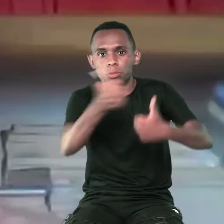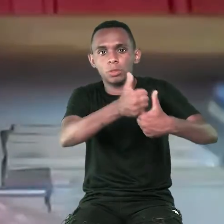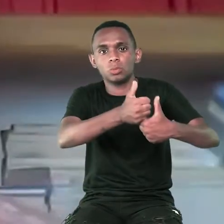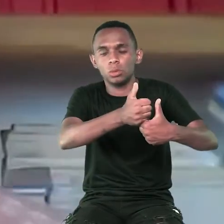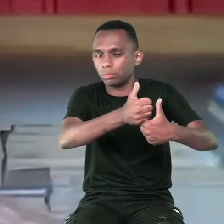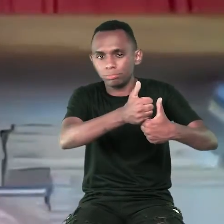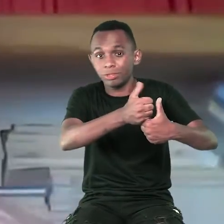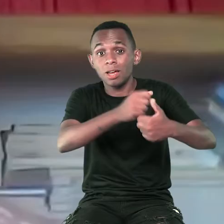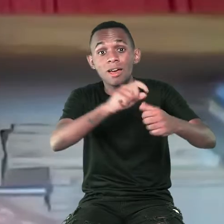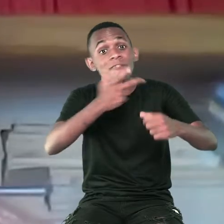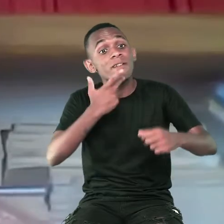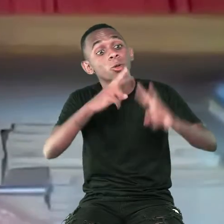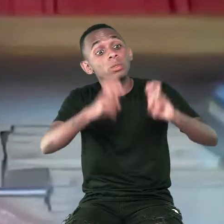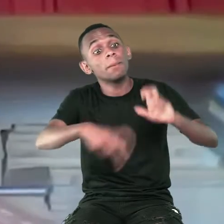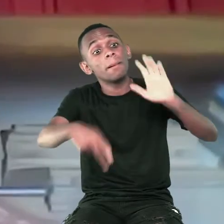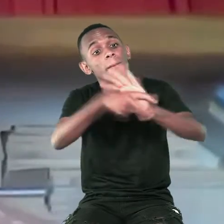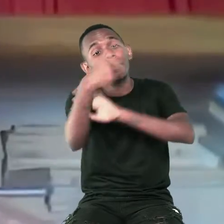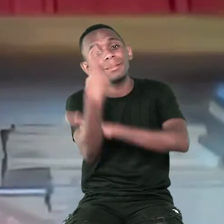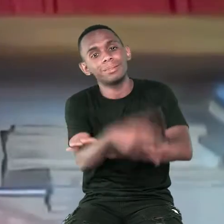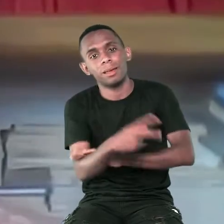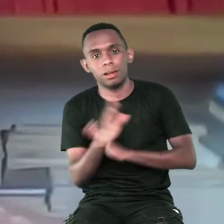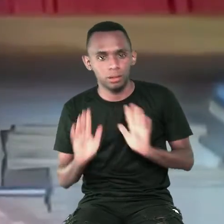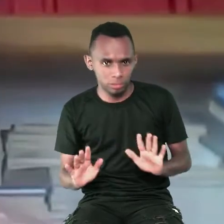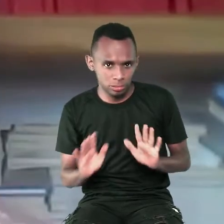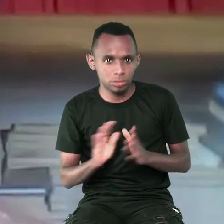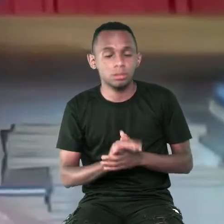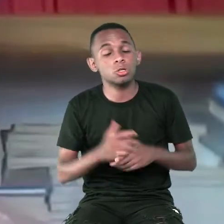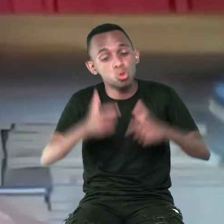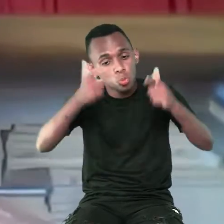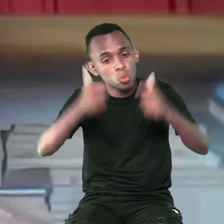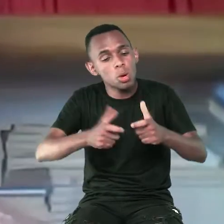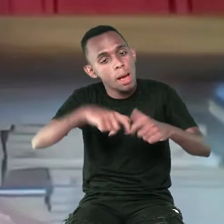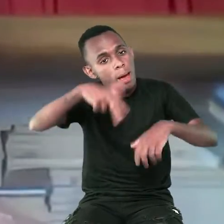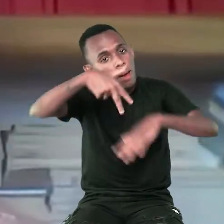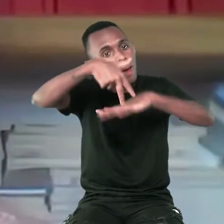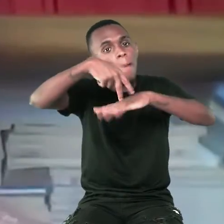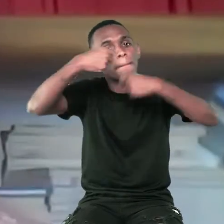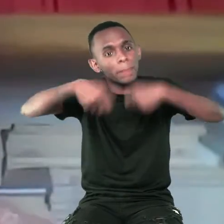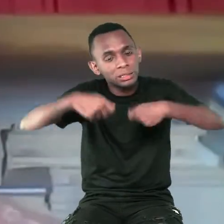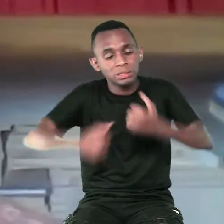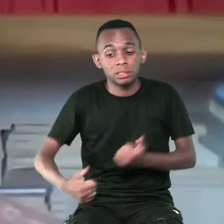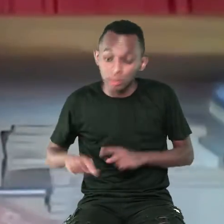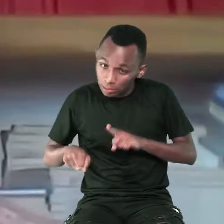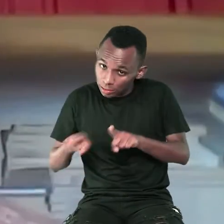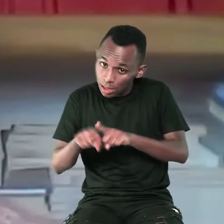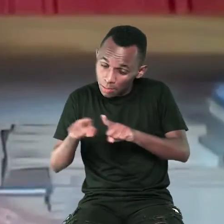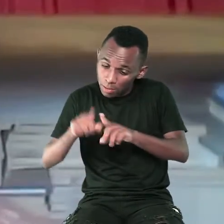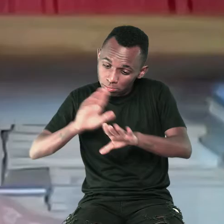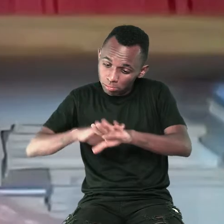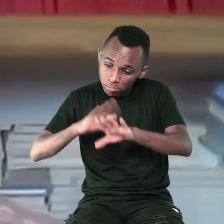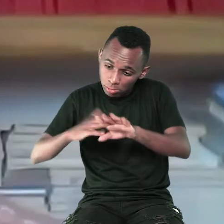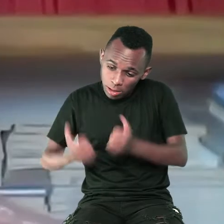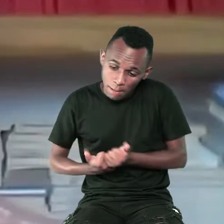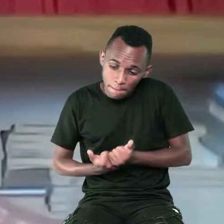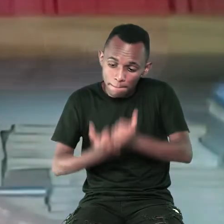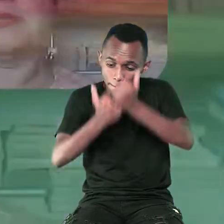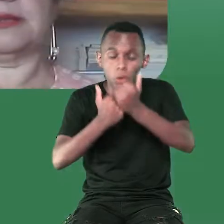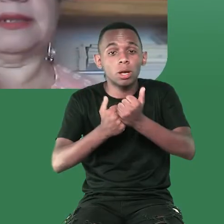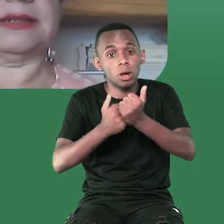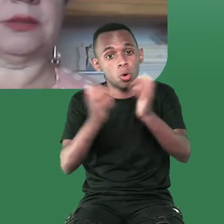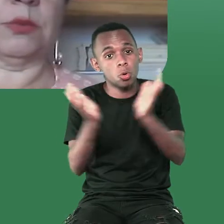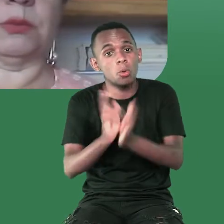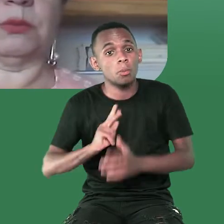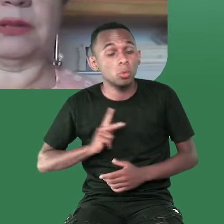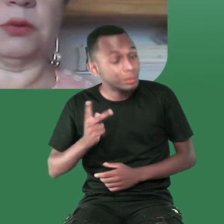pode falar delas e dar Uhum. espaço para elas, né, e apoiá-las. Estou falando apoiá-las as trans,